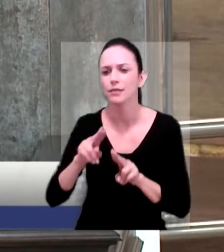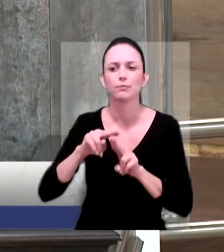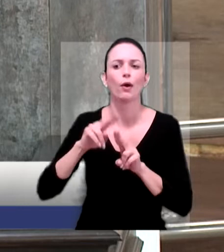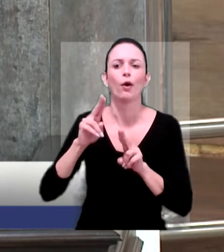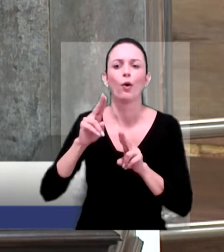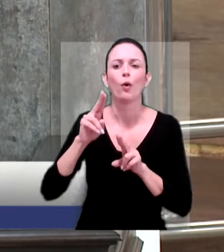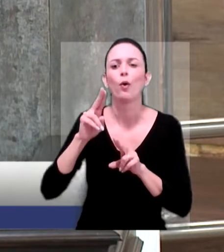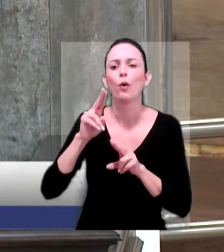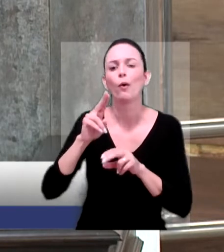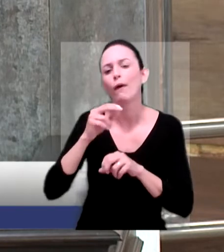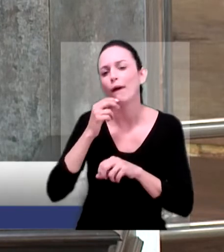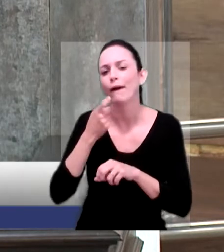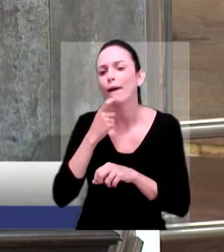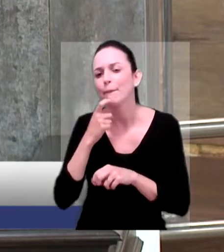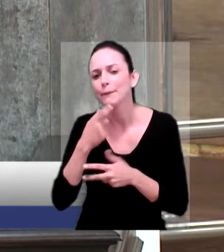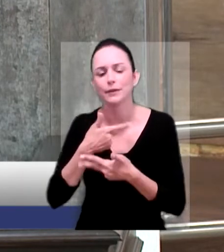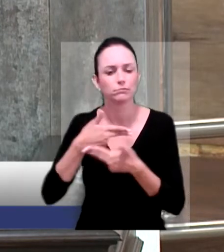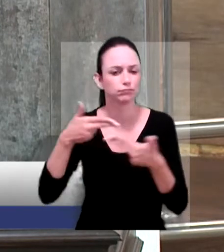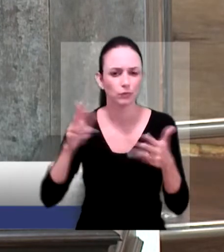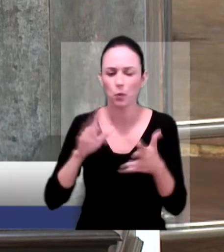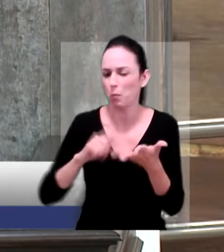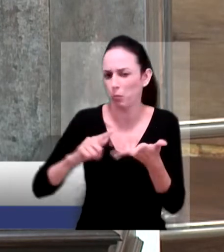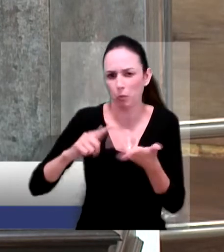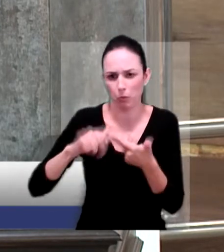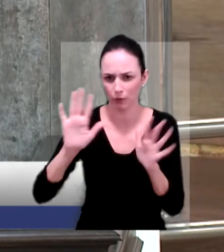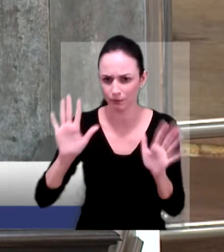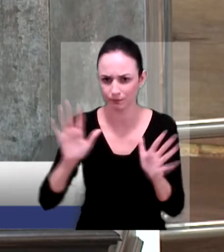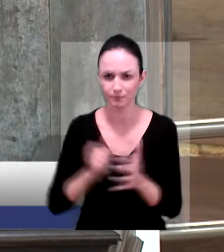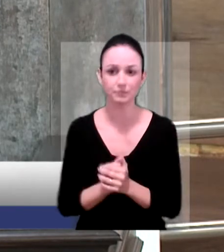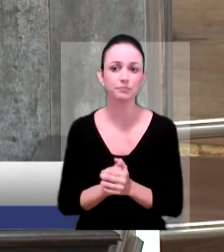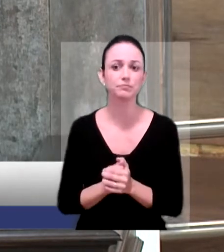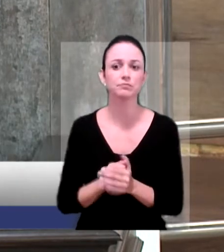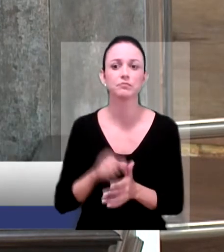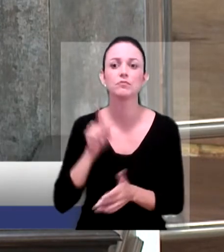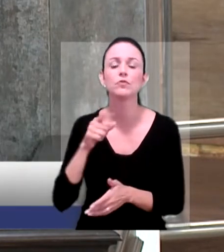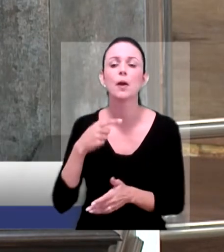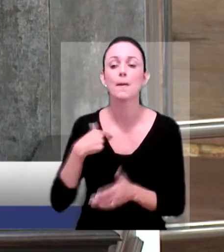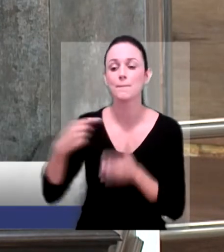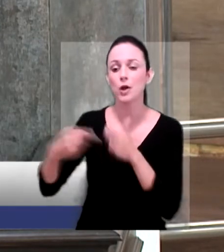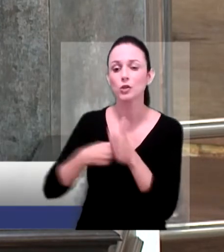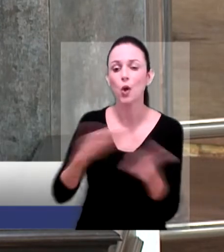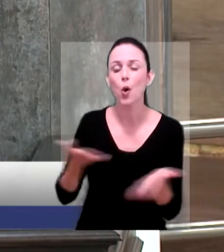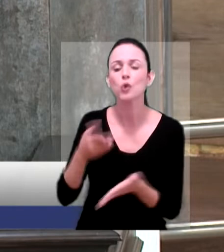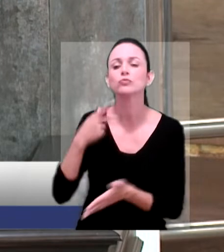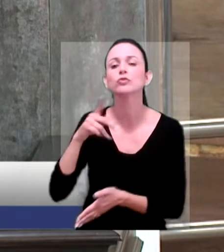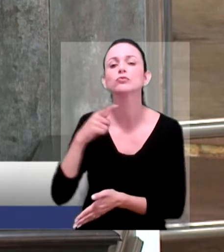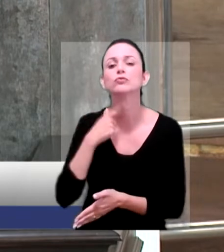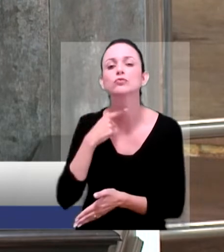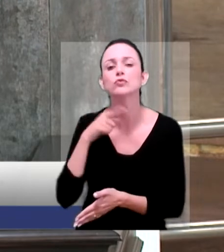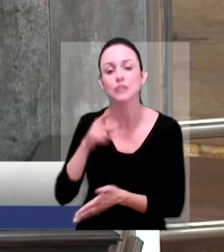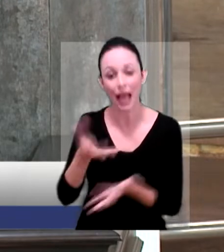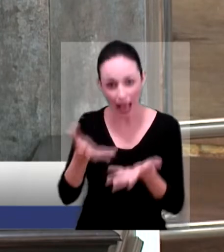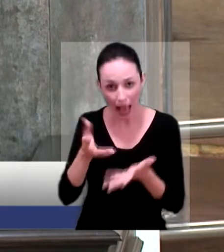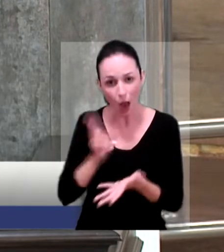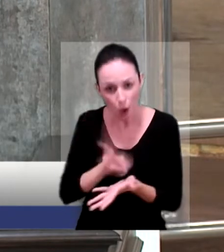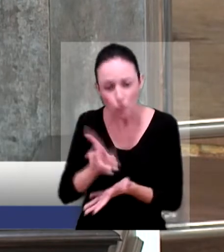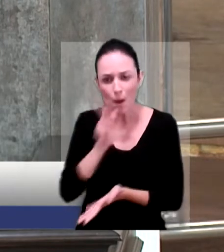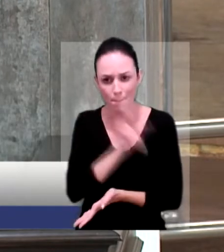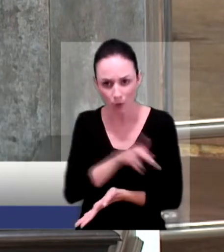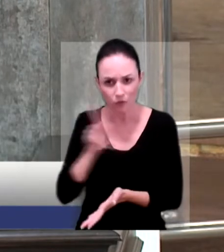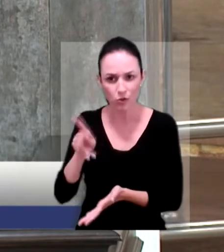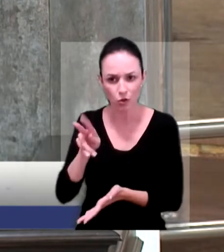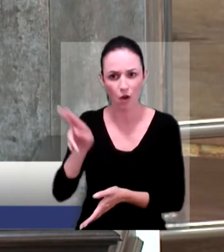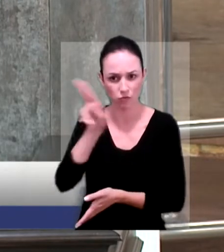universidade desse tipo. Se você me perguntar hoje qual é o seu desejo, qual é o seu sonho, então ainda, professor, ainda é ser professor universitário de uma universidade